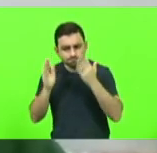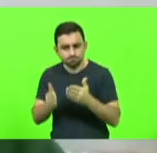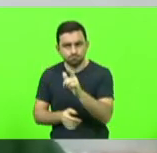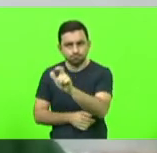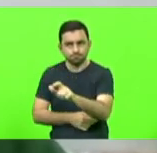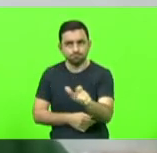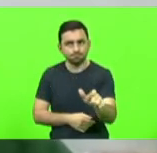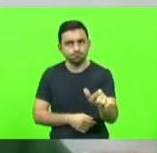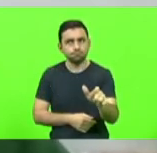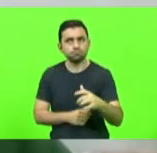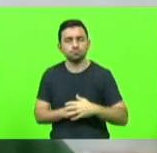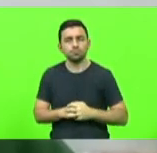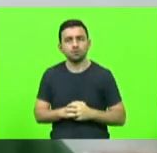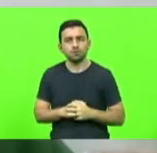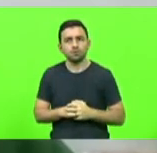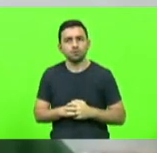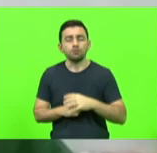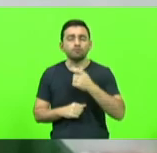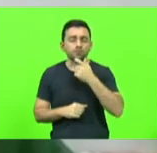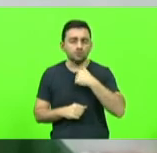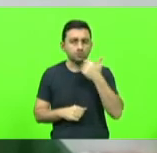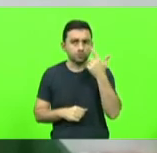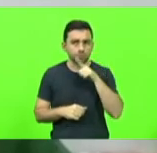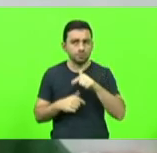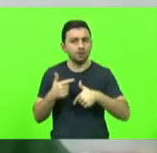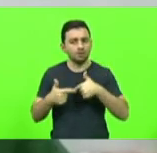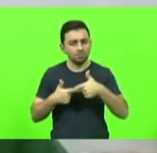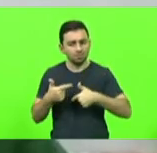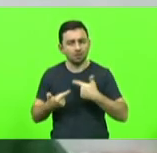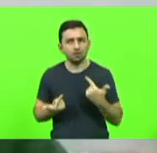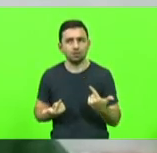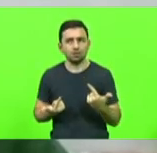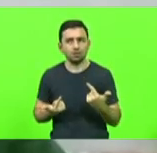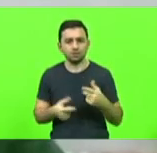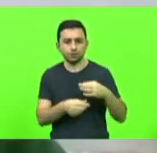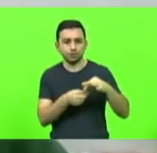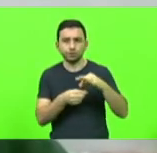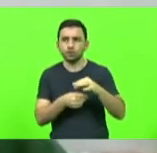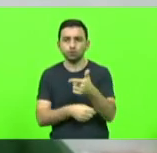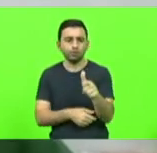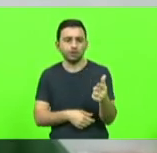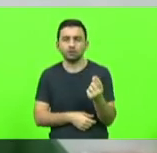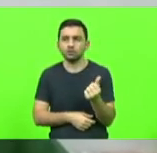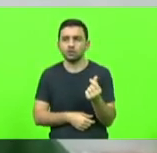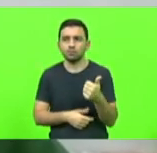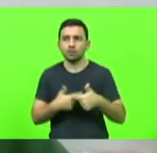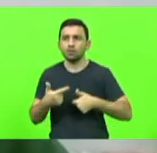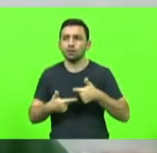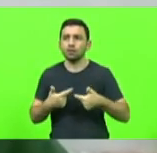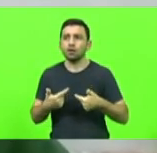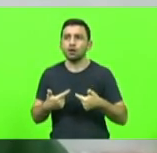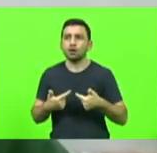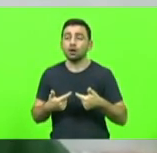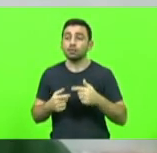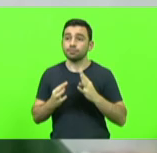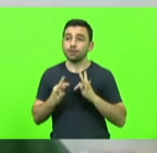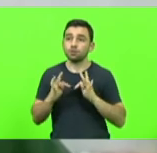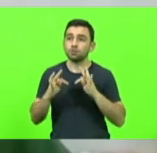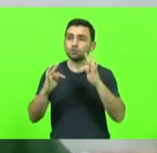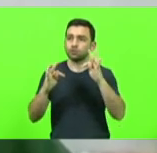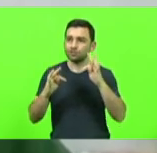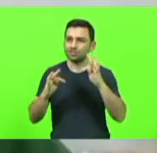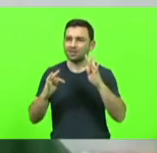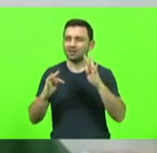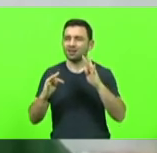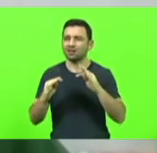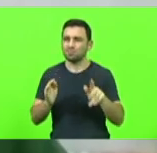atuação fonoaudiológica. Nem todas as instituições têm recursos para trabalhar, por exemplo, com tecnologia assistiva